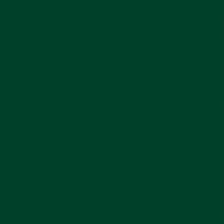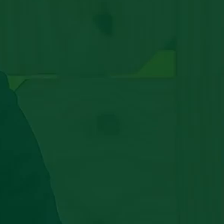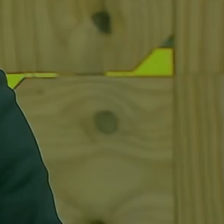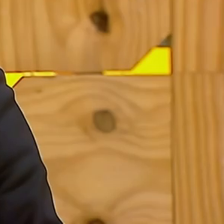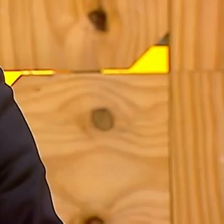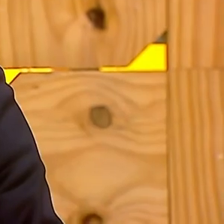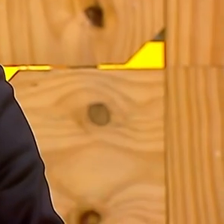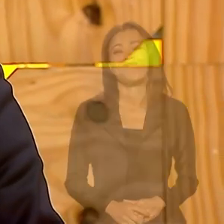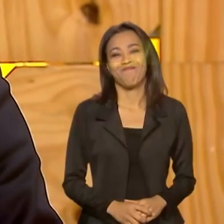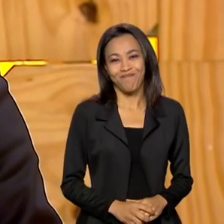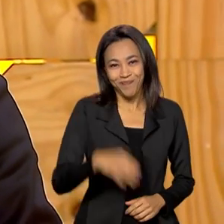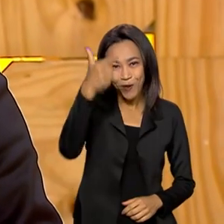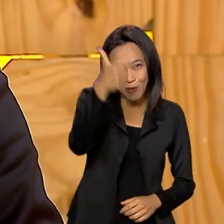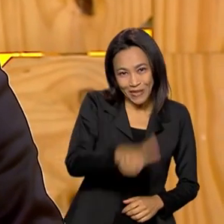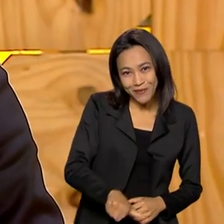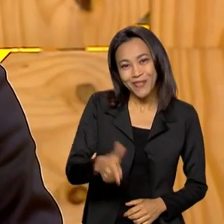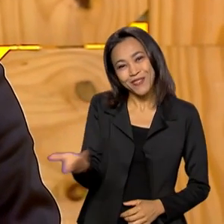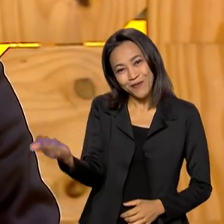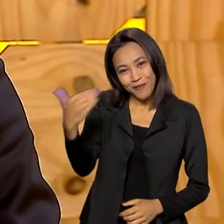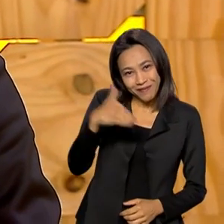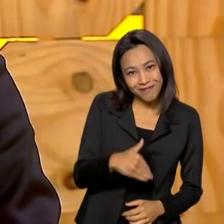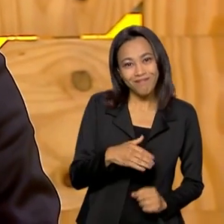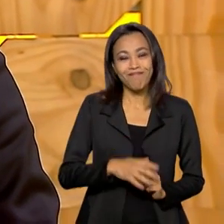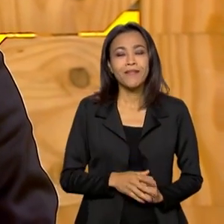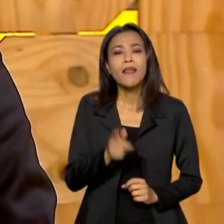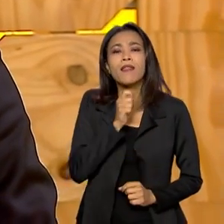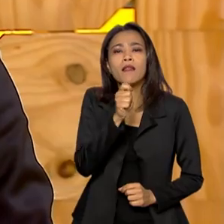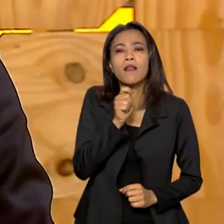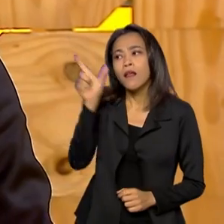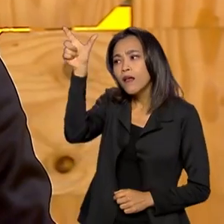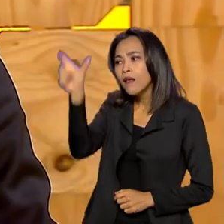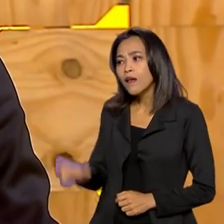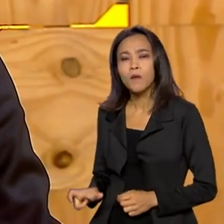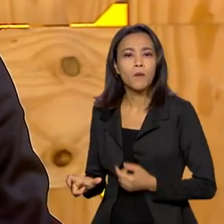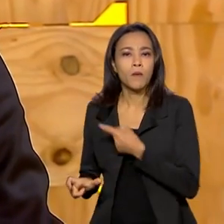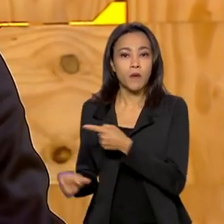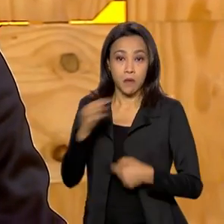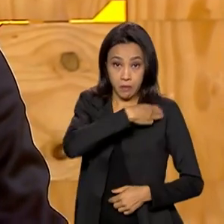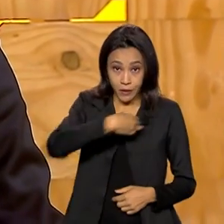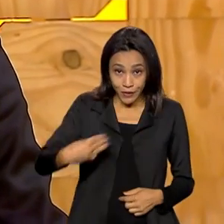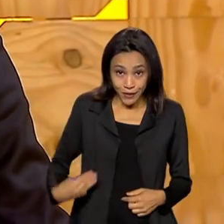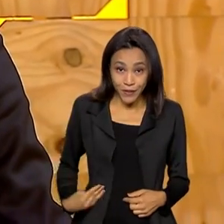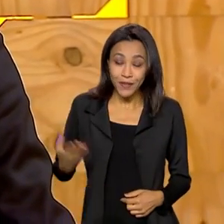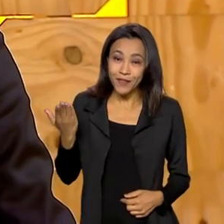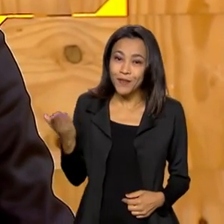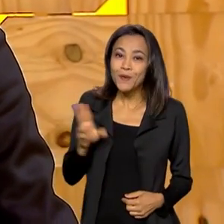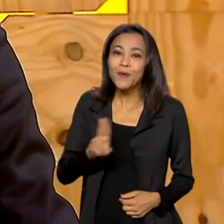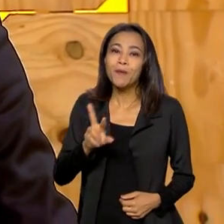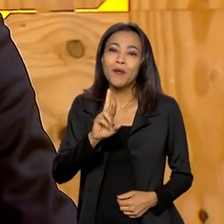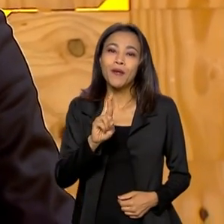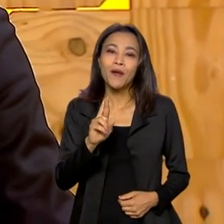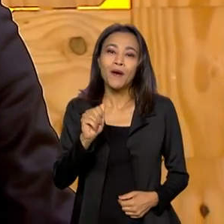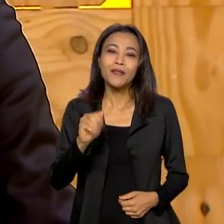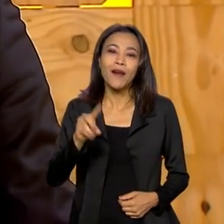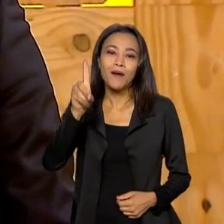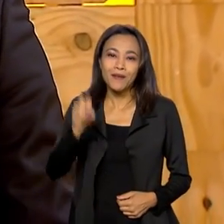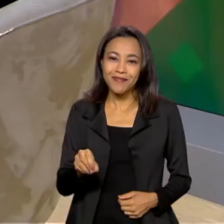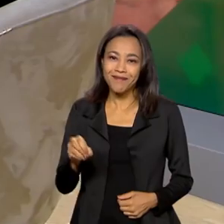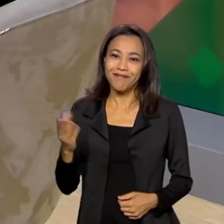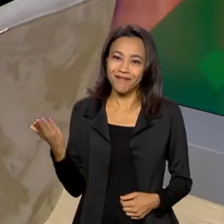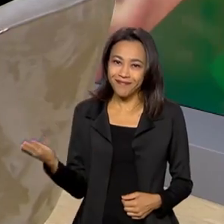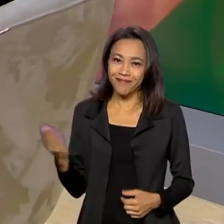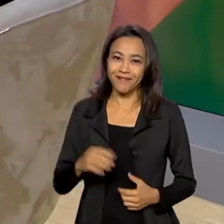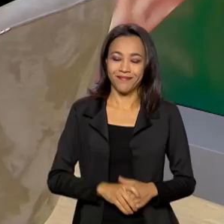daí Voltamos com o Brasil em pauto entrevistado do programa é o ministro da Cidadania Ronaldo Bento bom